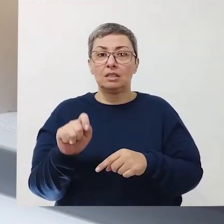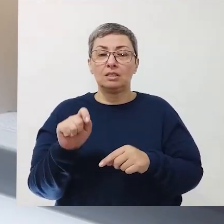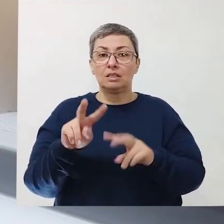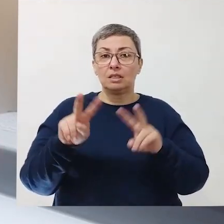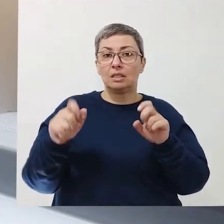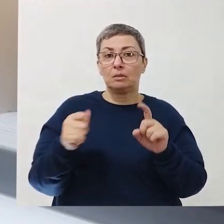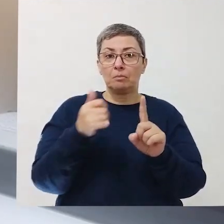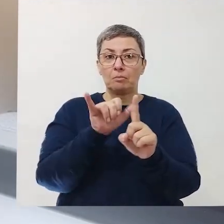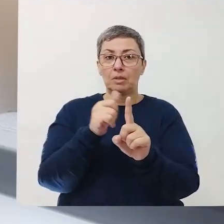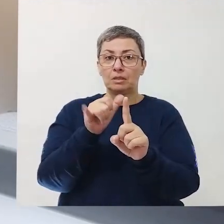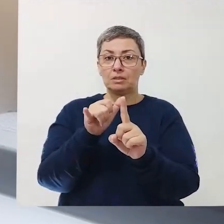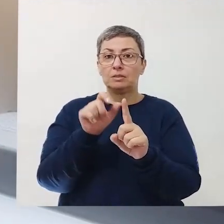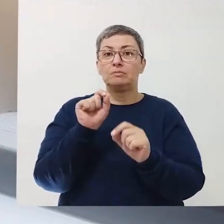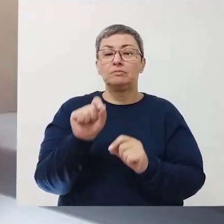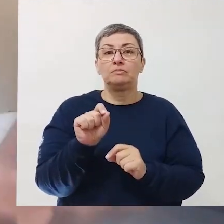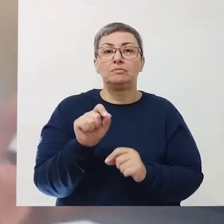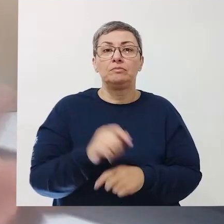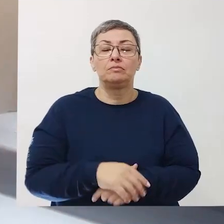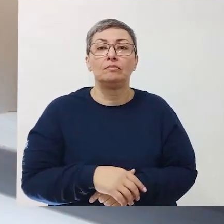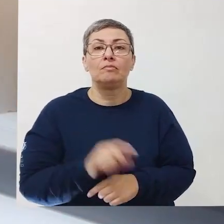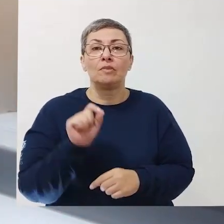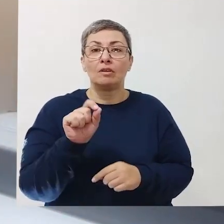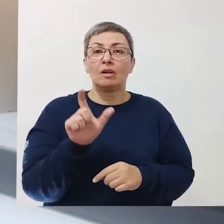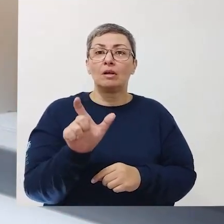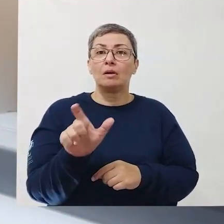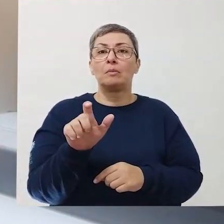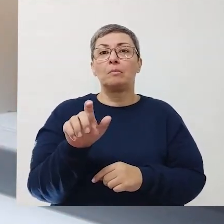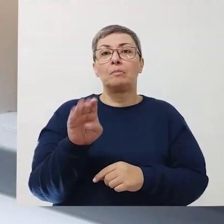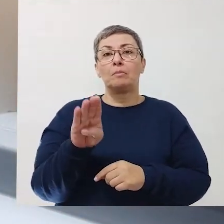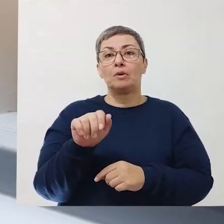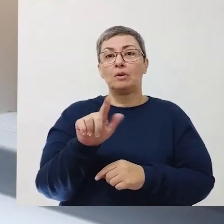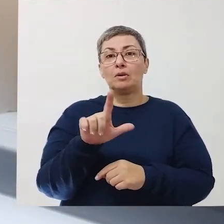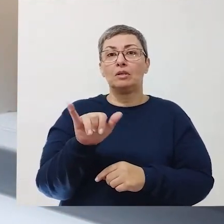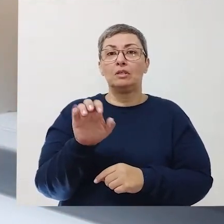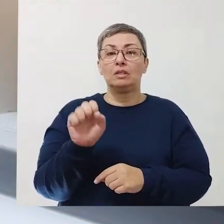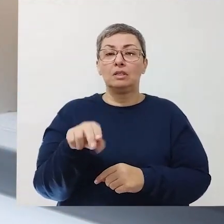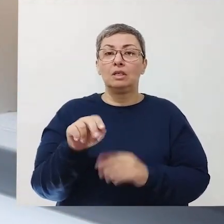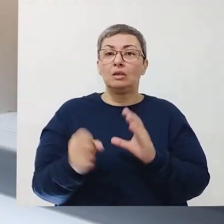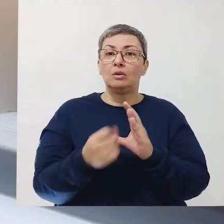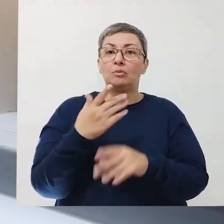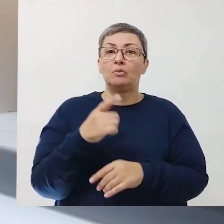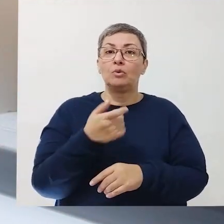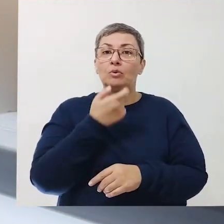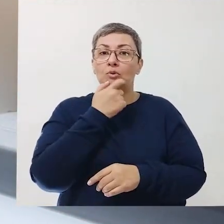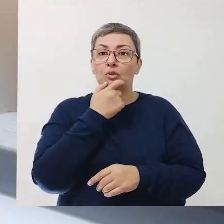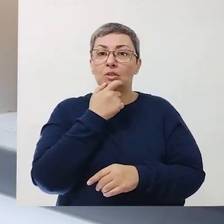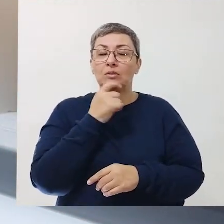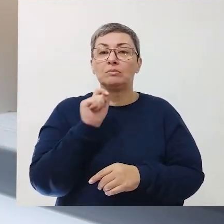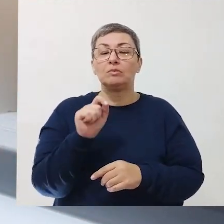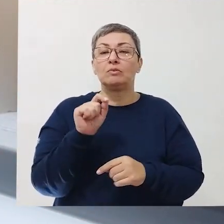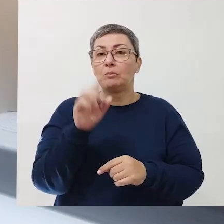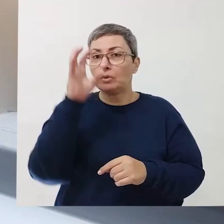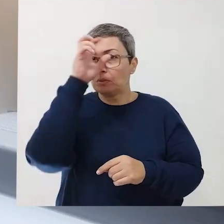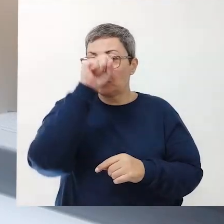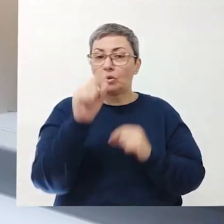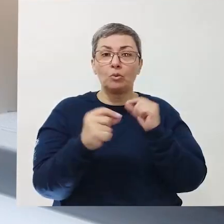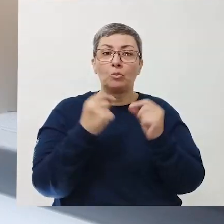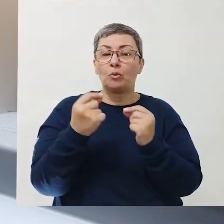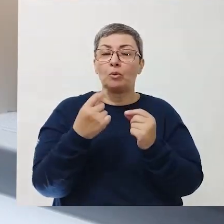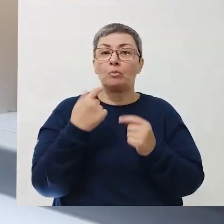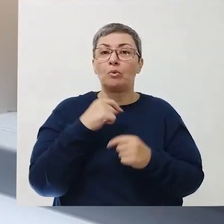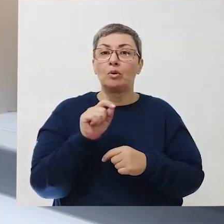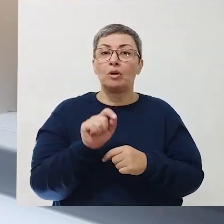realizadas ou eram realizadas pessoalmente Para associar essas informações